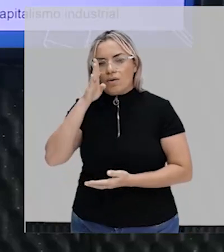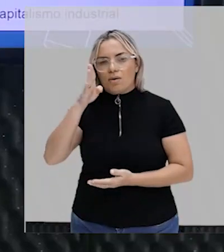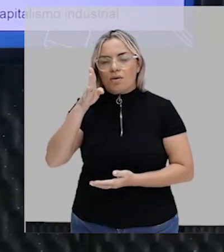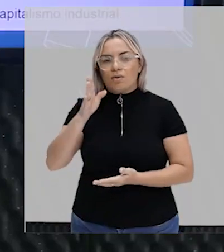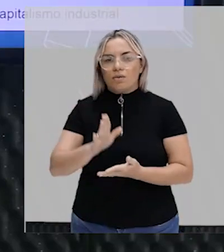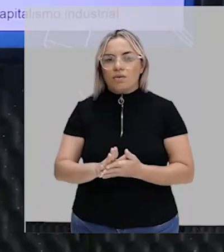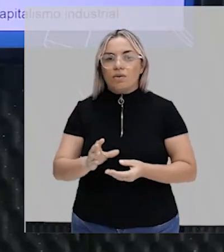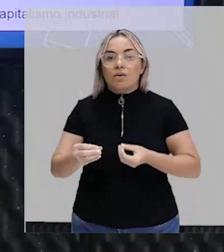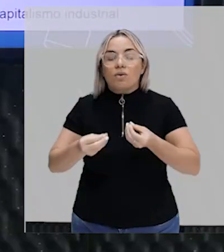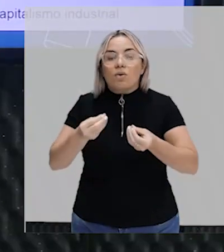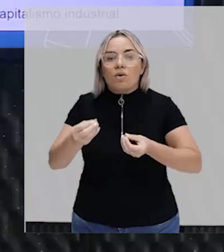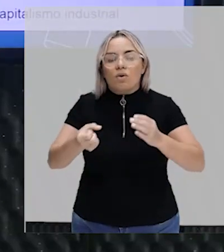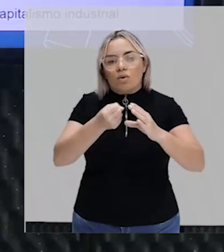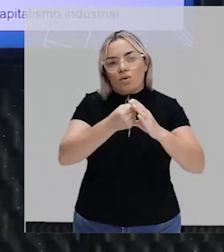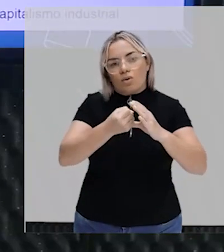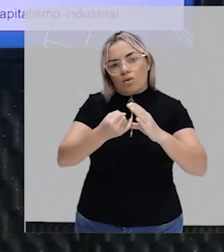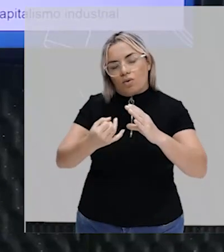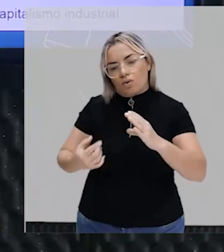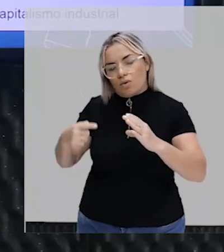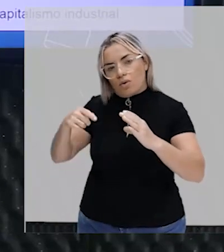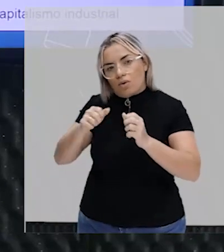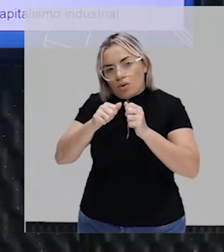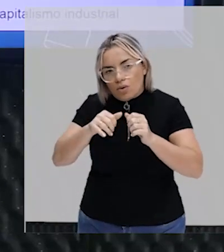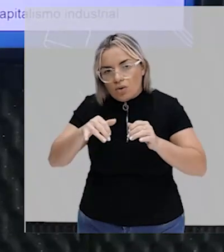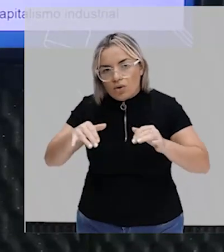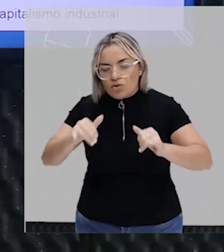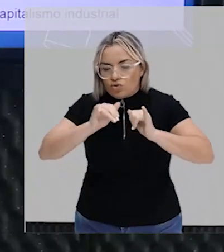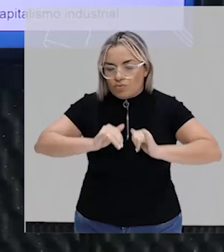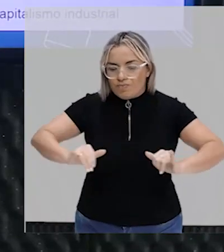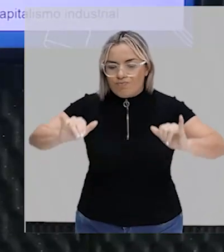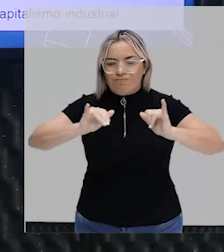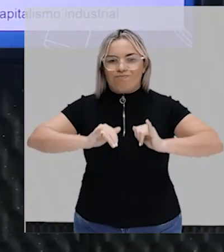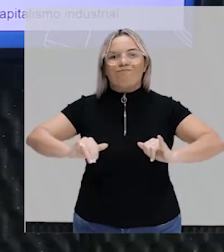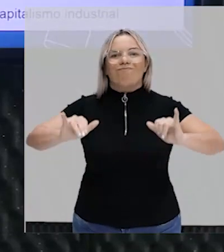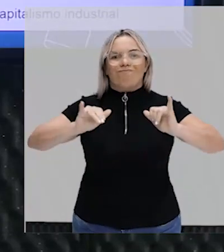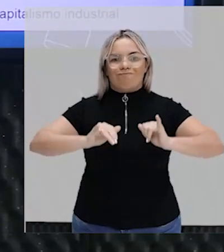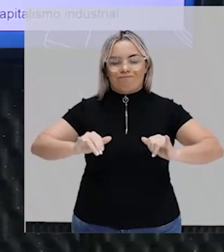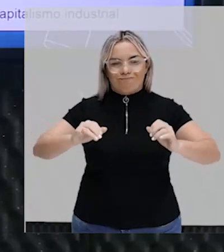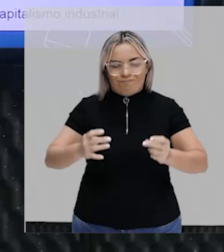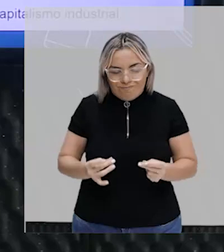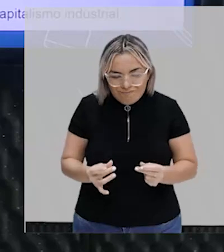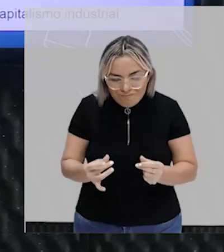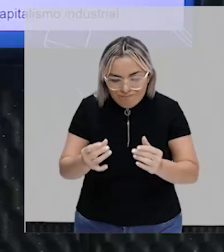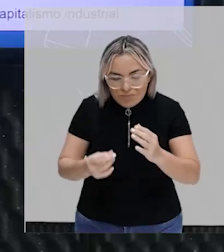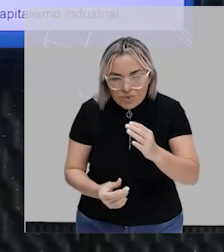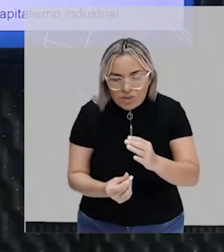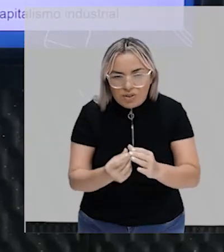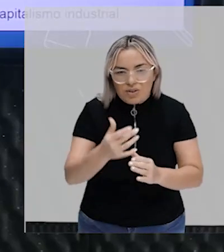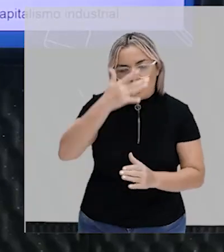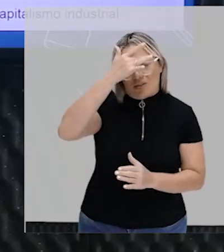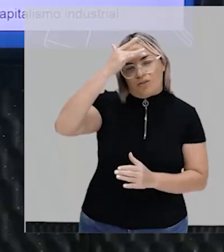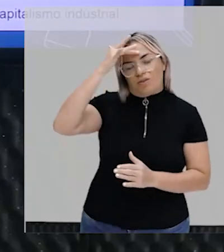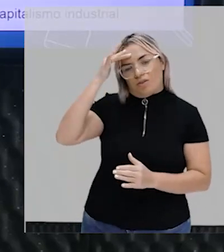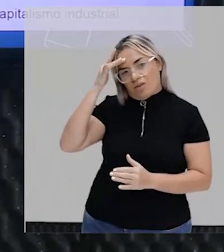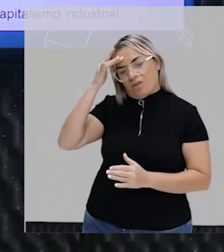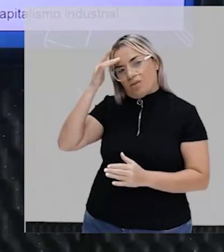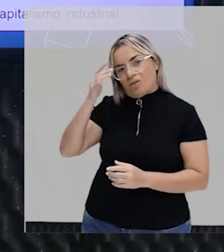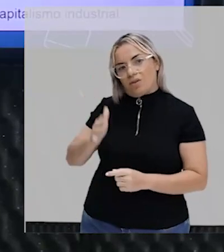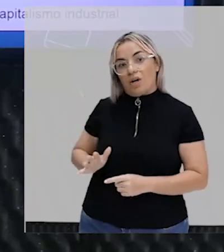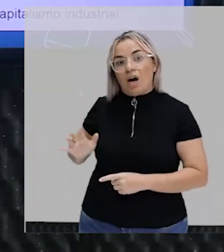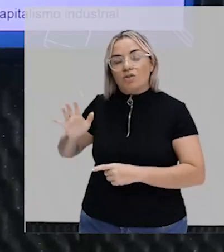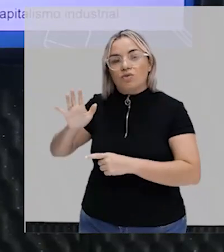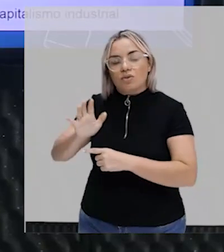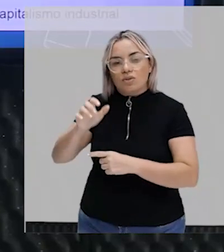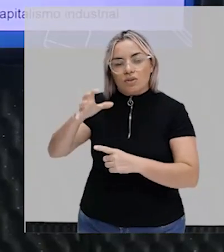econômicos? A maior circulação de informação, de capital, de pessoas, possibilitado pelo